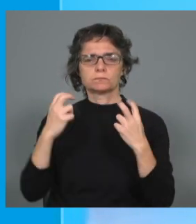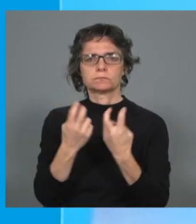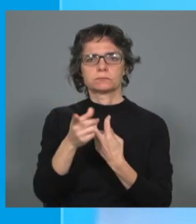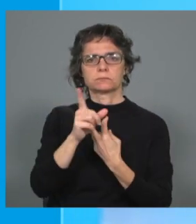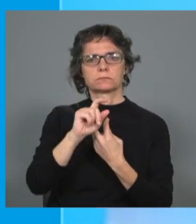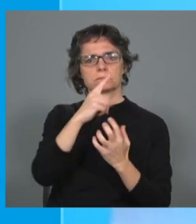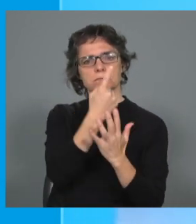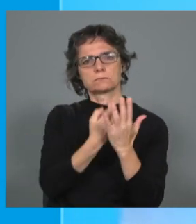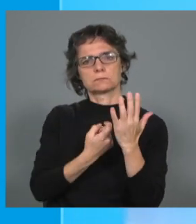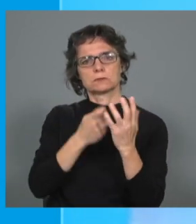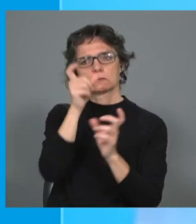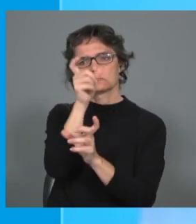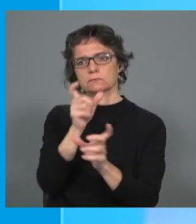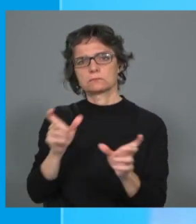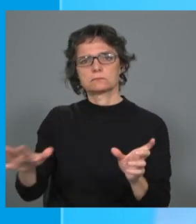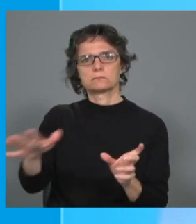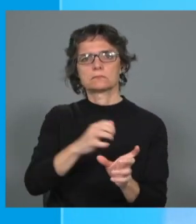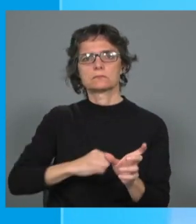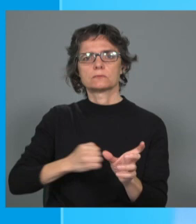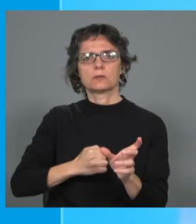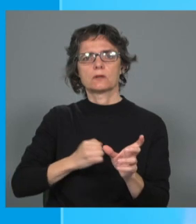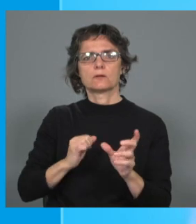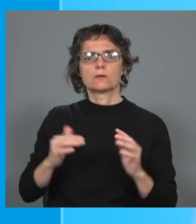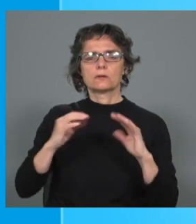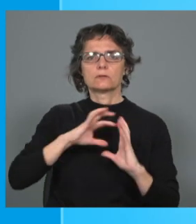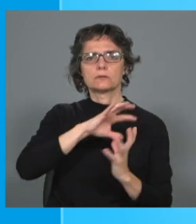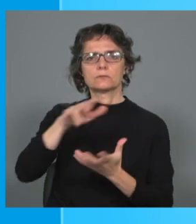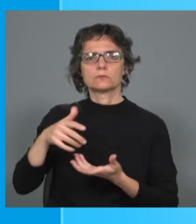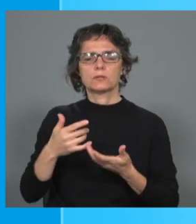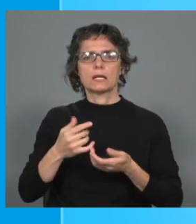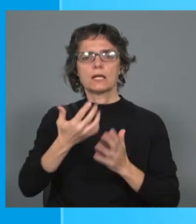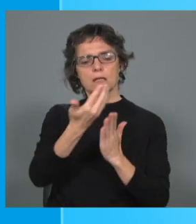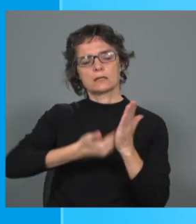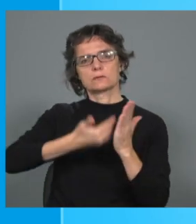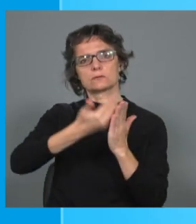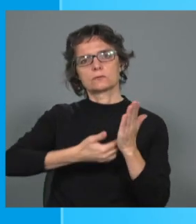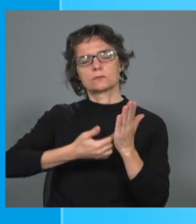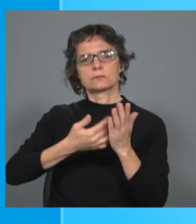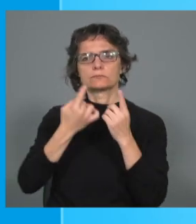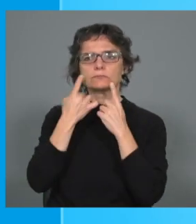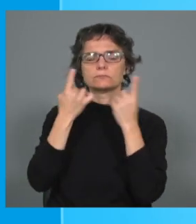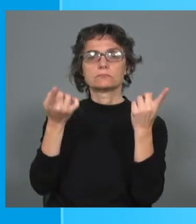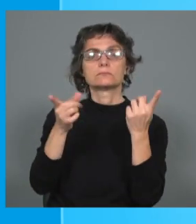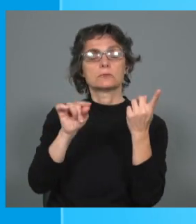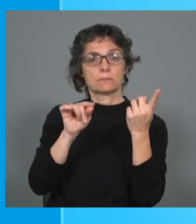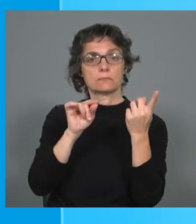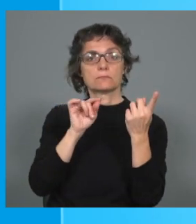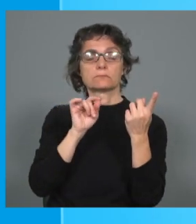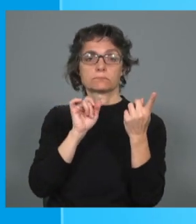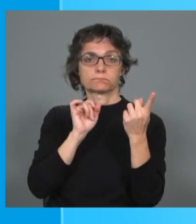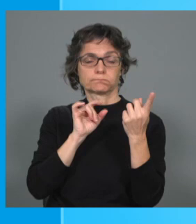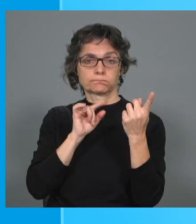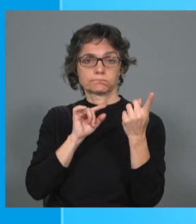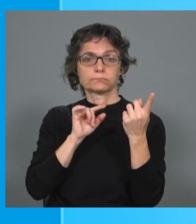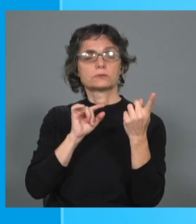mundo. Nasceu este documento, que abria também portas para a integração de casais tidos como em situação irregular